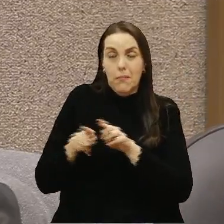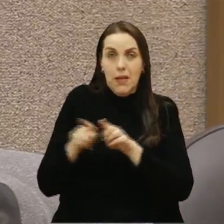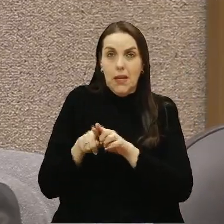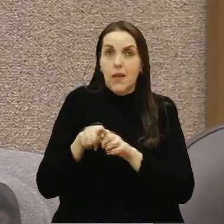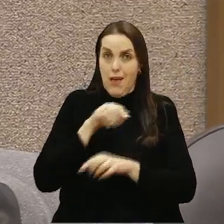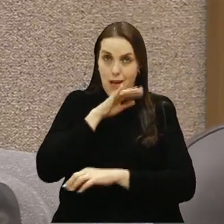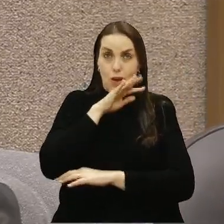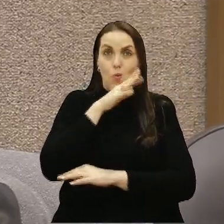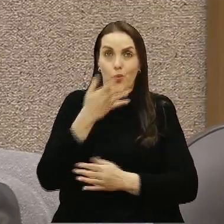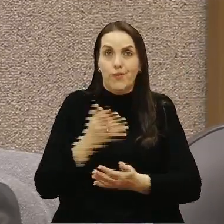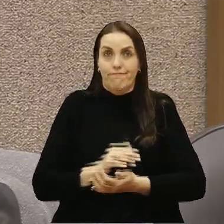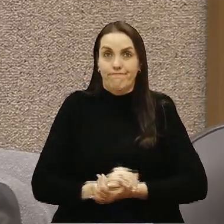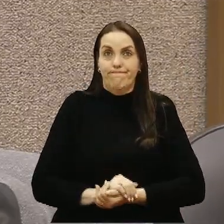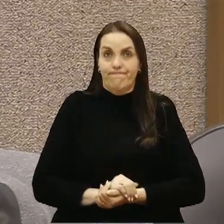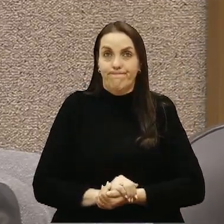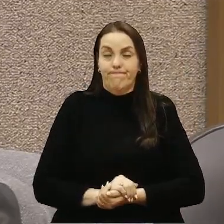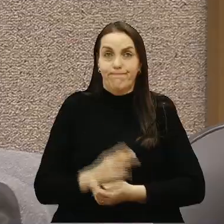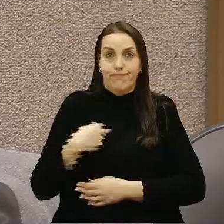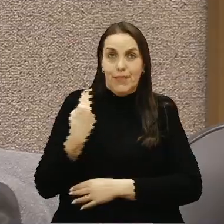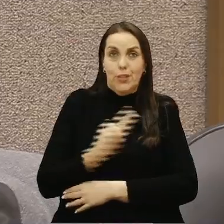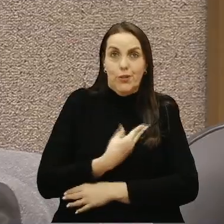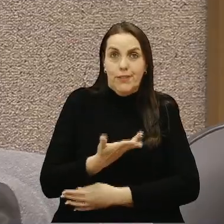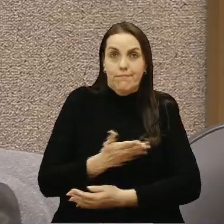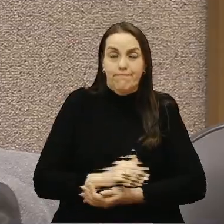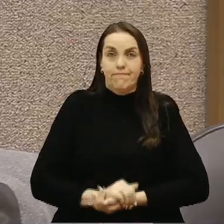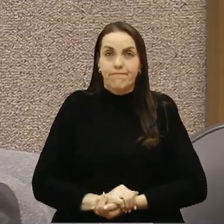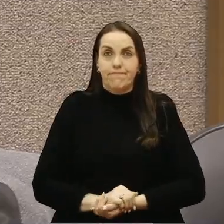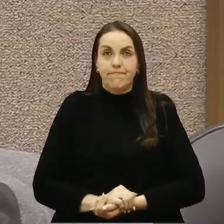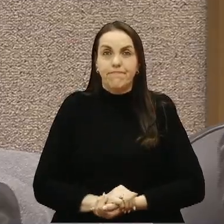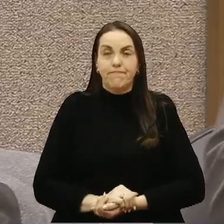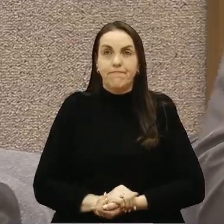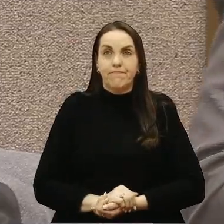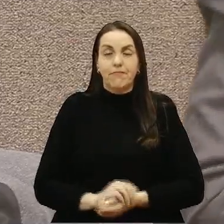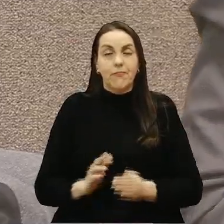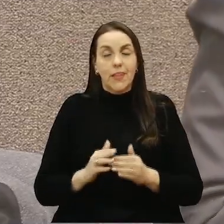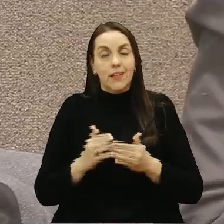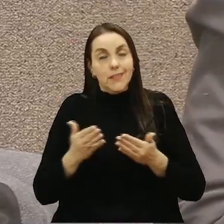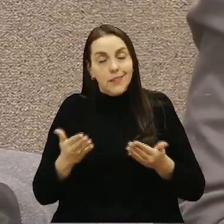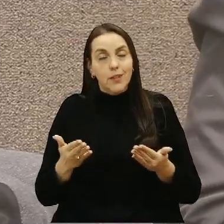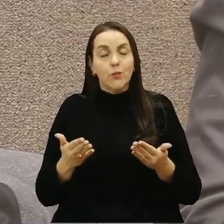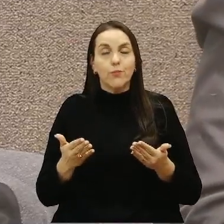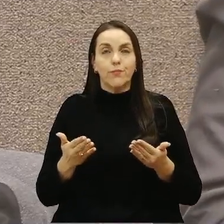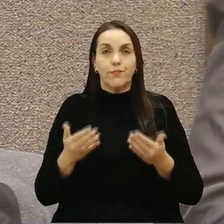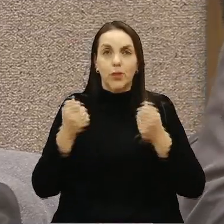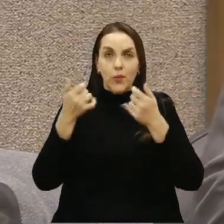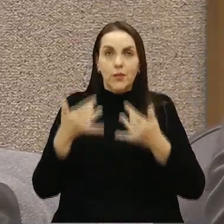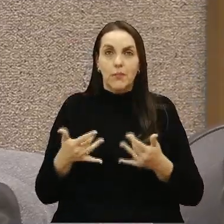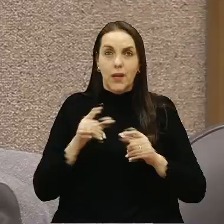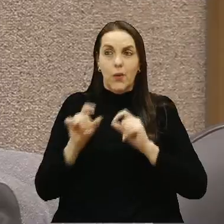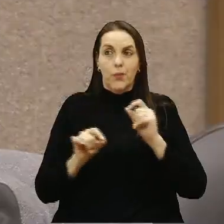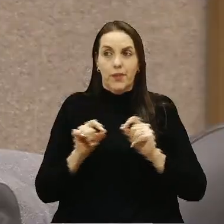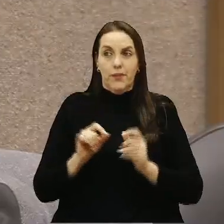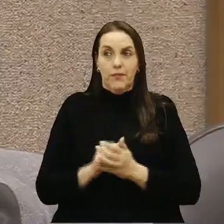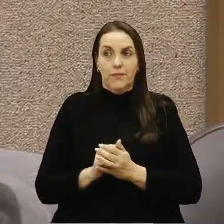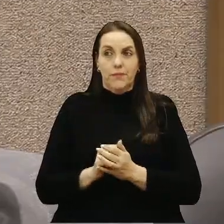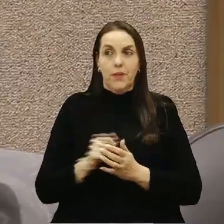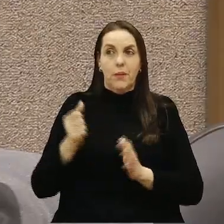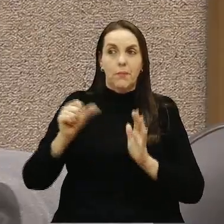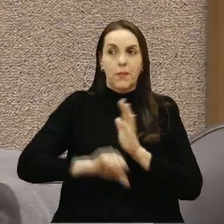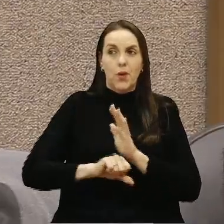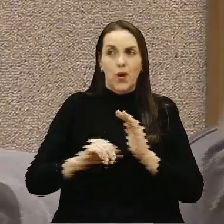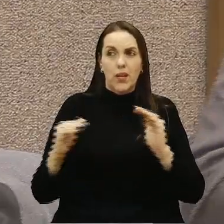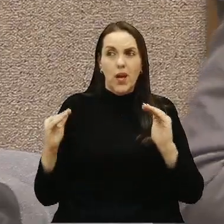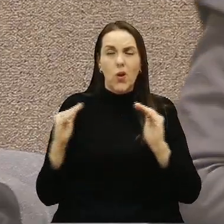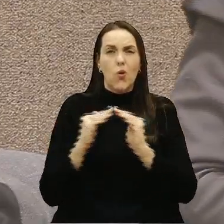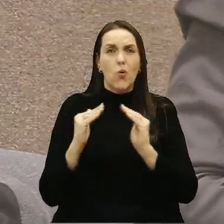ruim para nós. Então, quero dizer o seguinte, ó, e o pior, a concordância